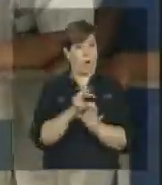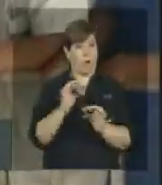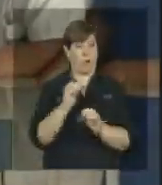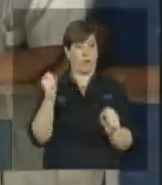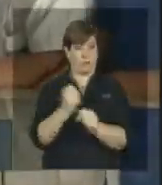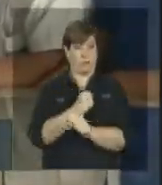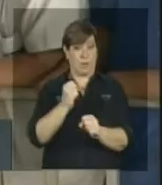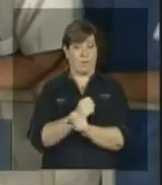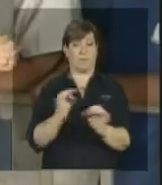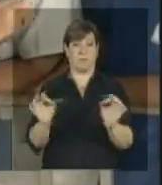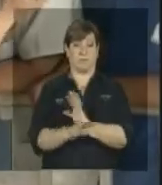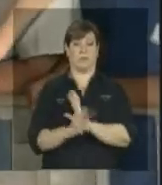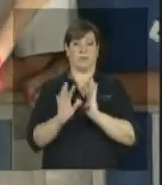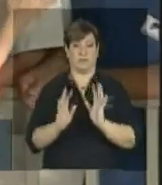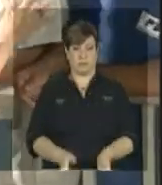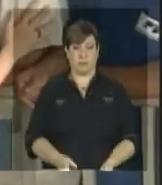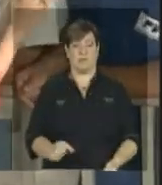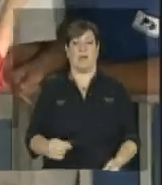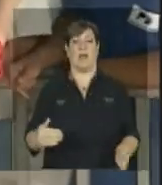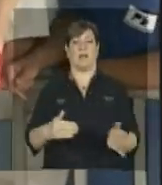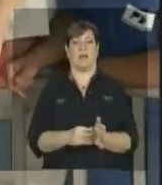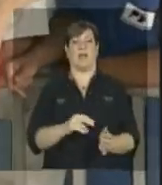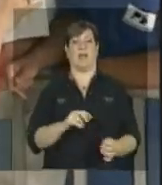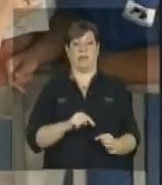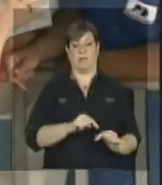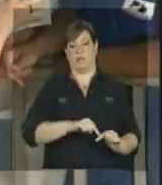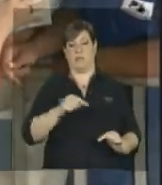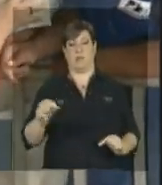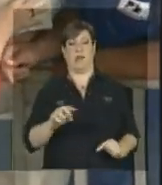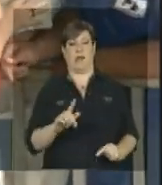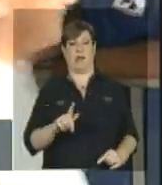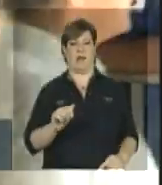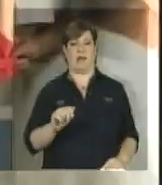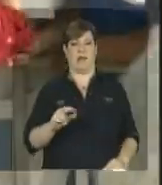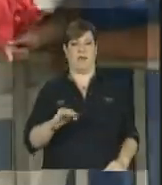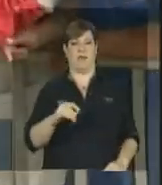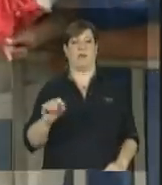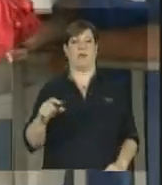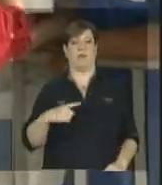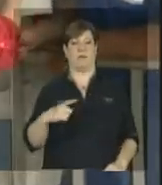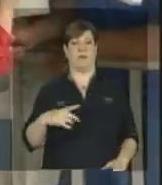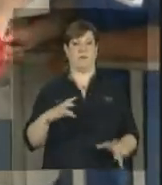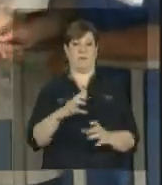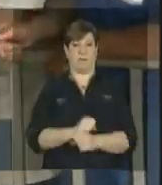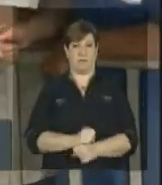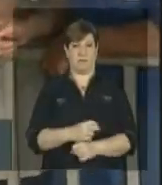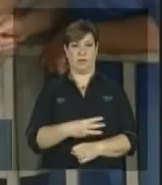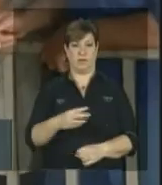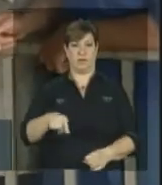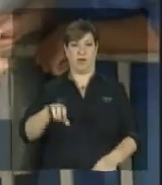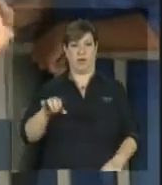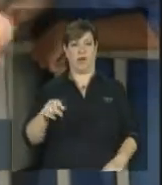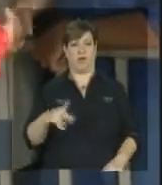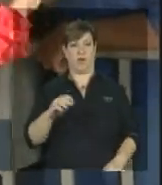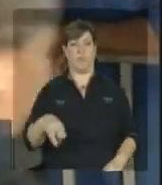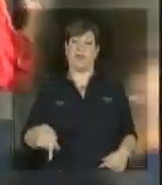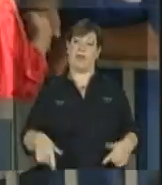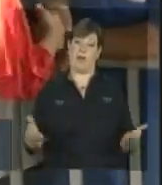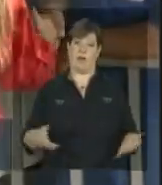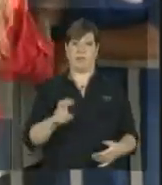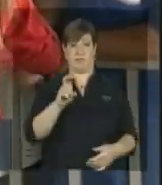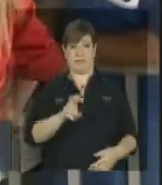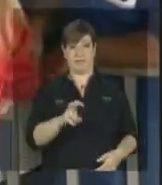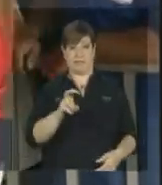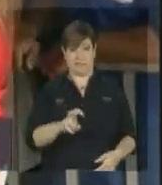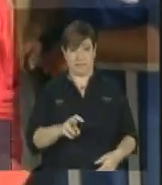de Pacajus até o açude Gavião, com extensão de 33,9 quilômetros. E esse, que é o trecho 5,